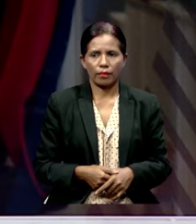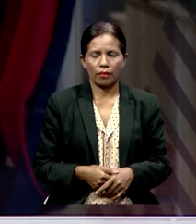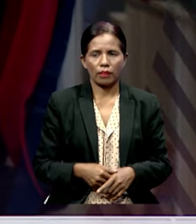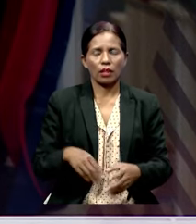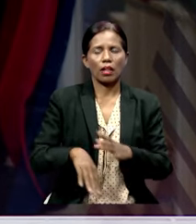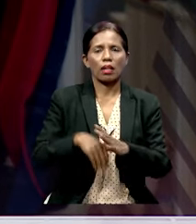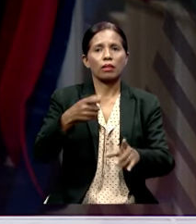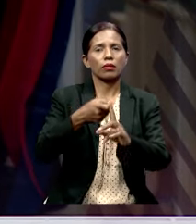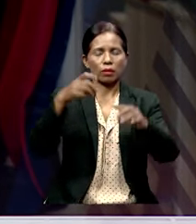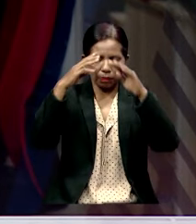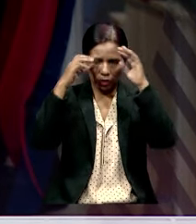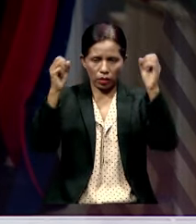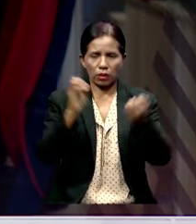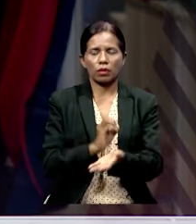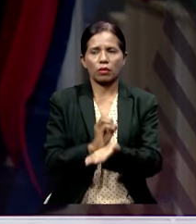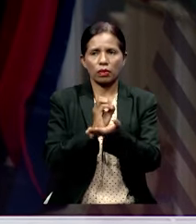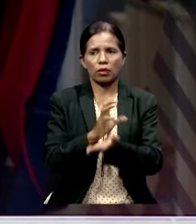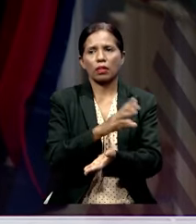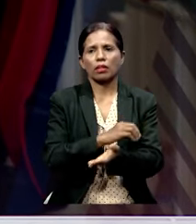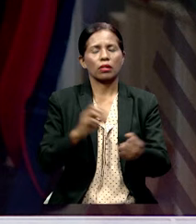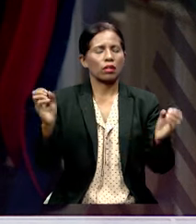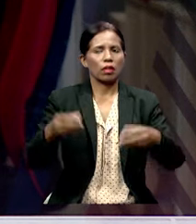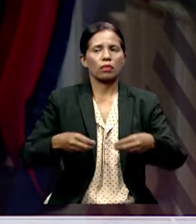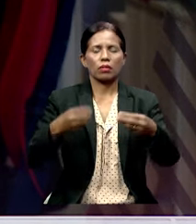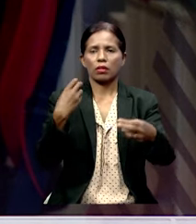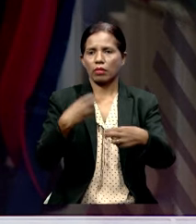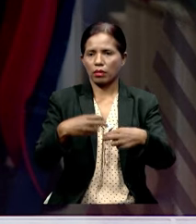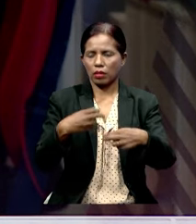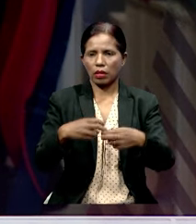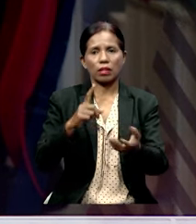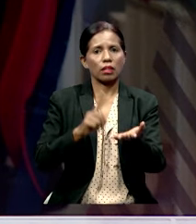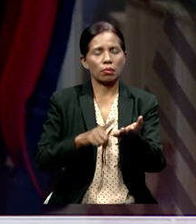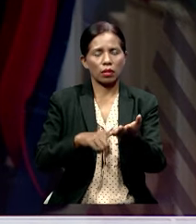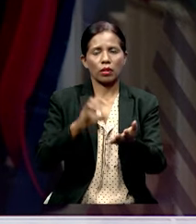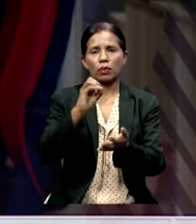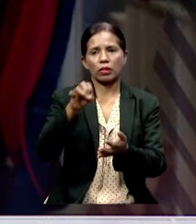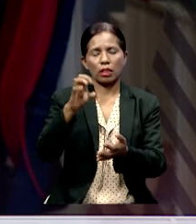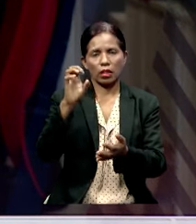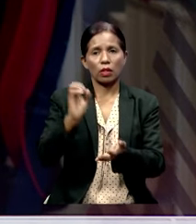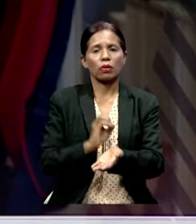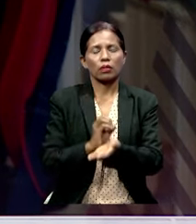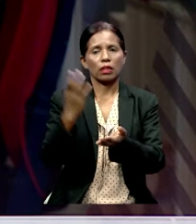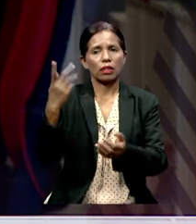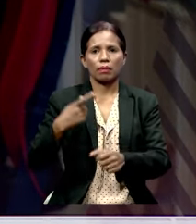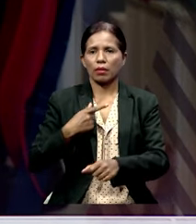Resignação Presidente Autoridade Raioa ZSM selou foi impacto ba debate orçamento Raioa e a Parlamento Nacional.